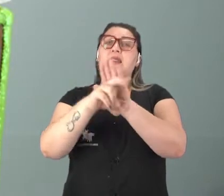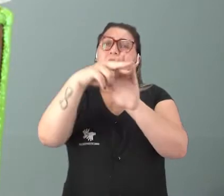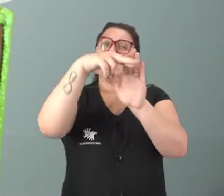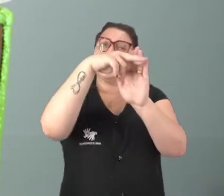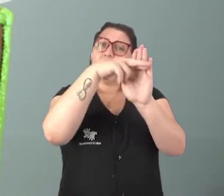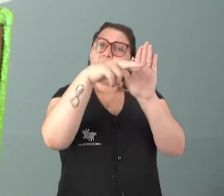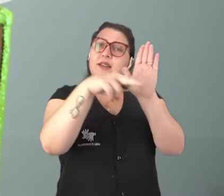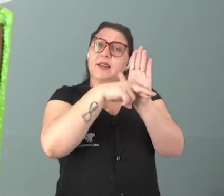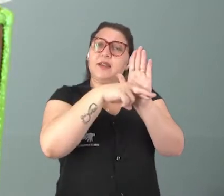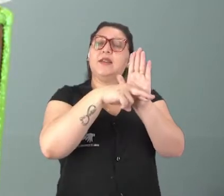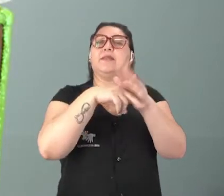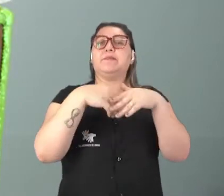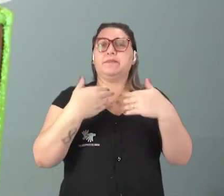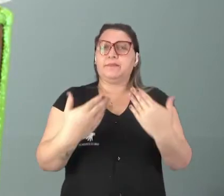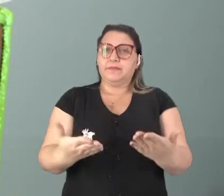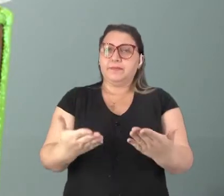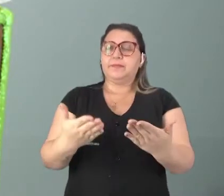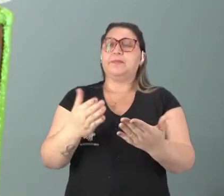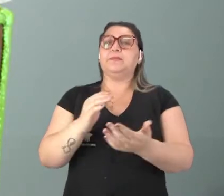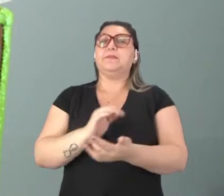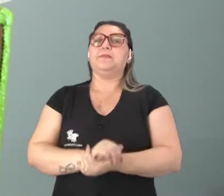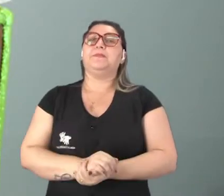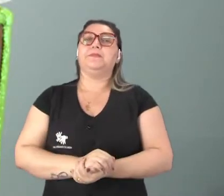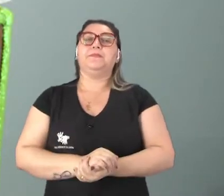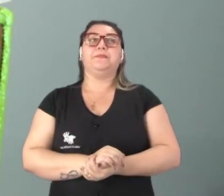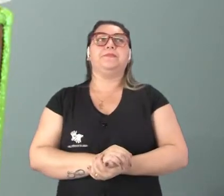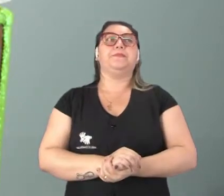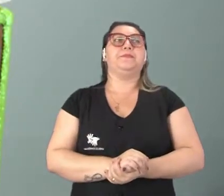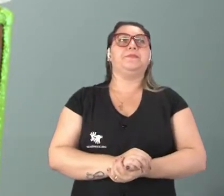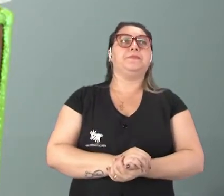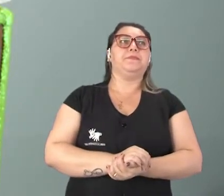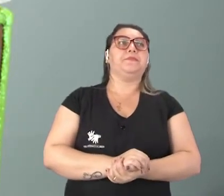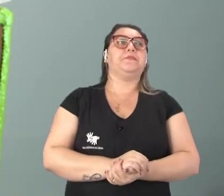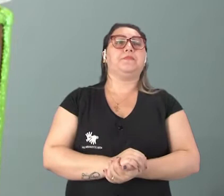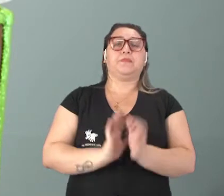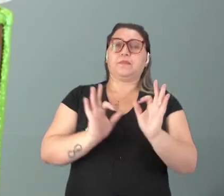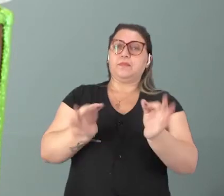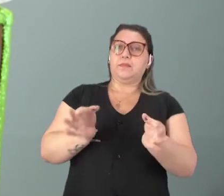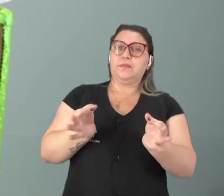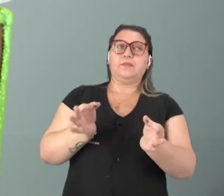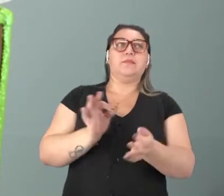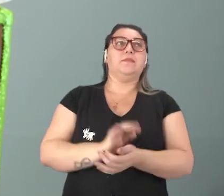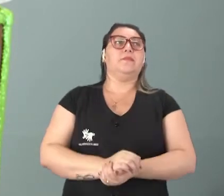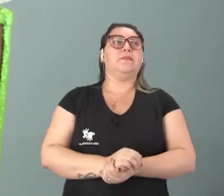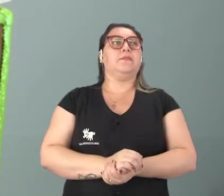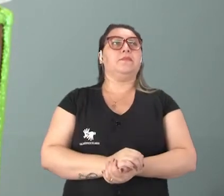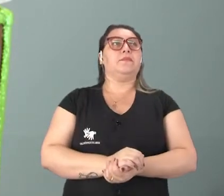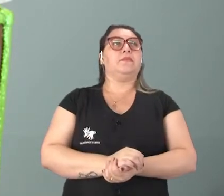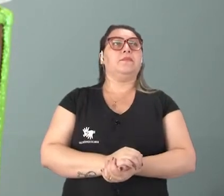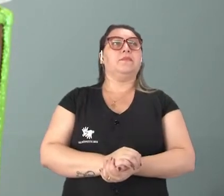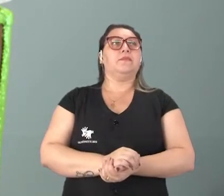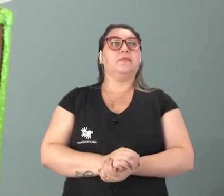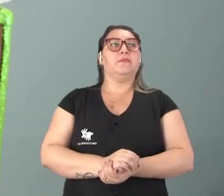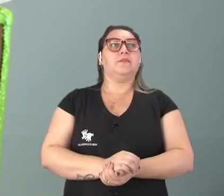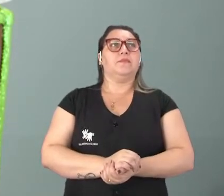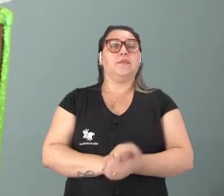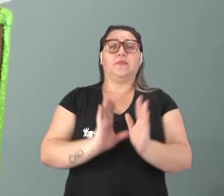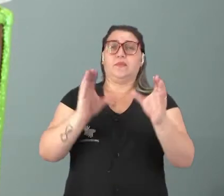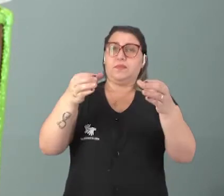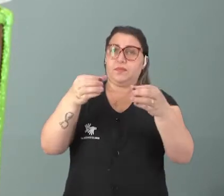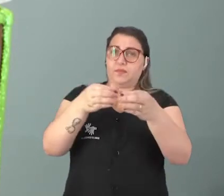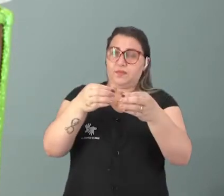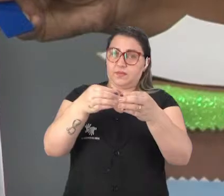A regra, né? Estão contidos as regras, certinho? Olhem aqui, ó. É o conjunto